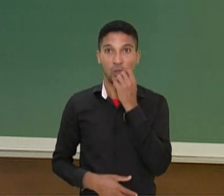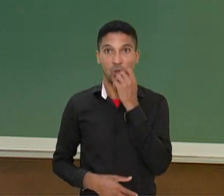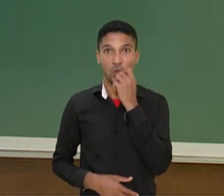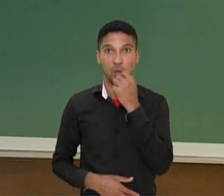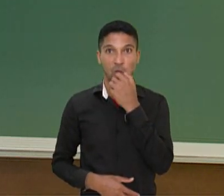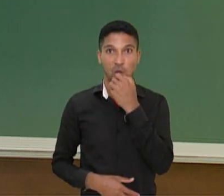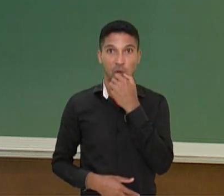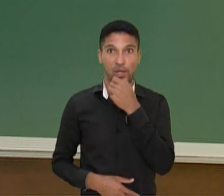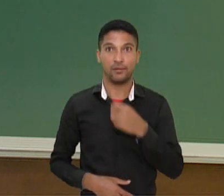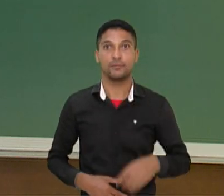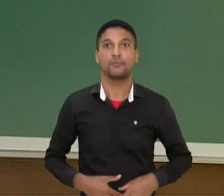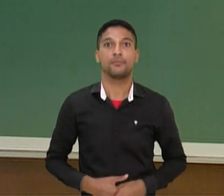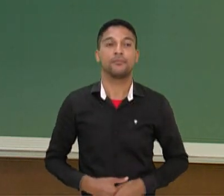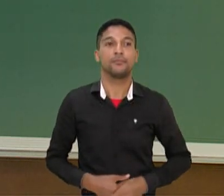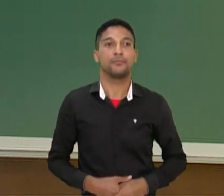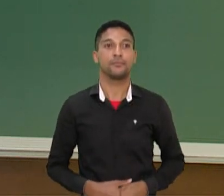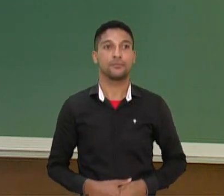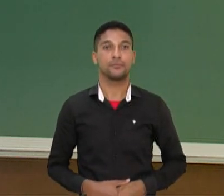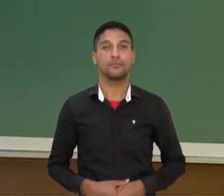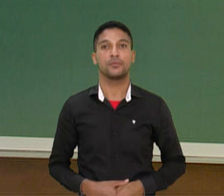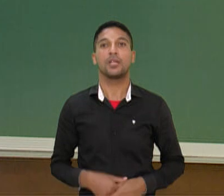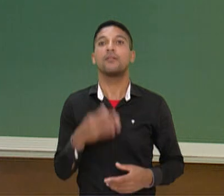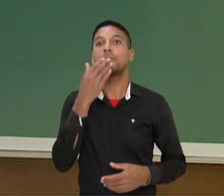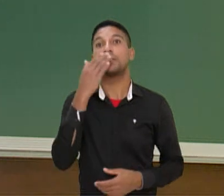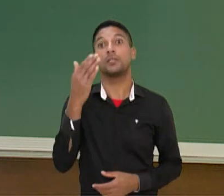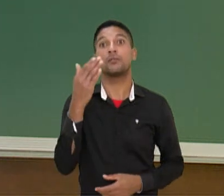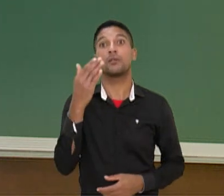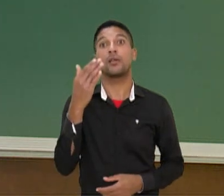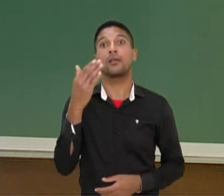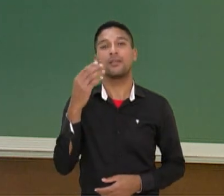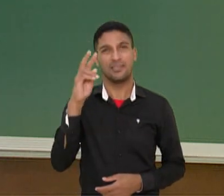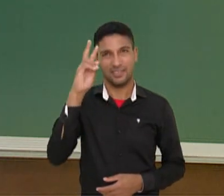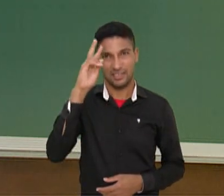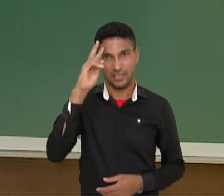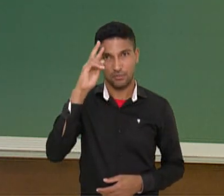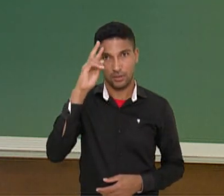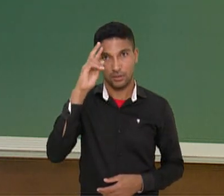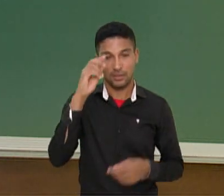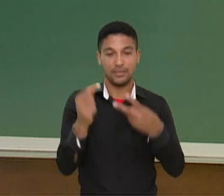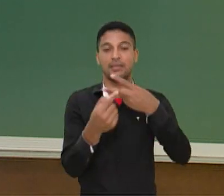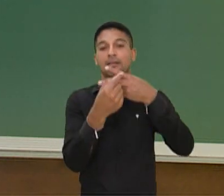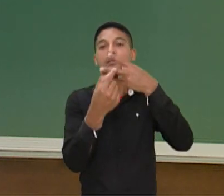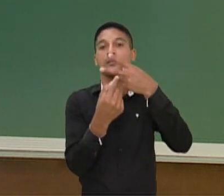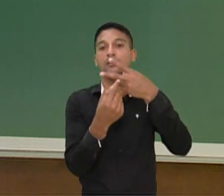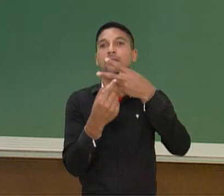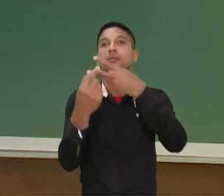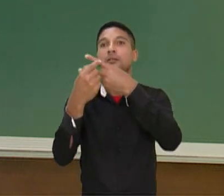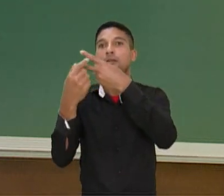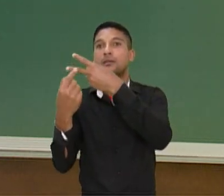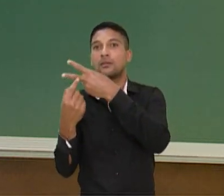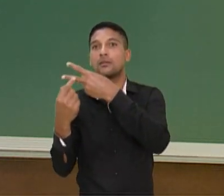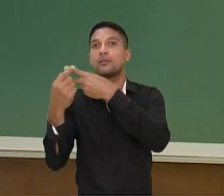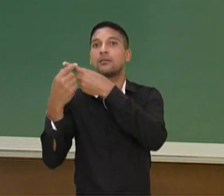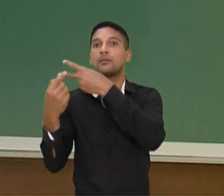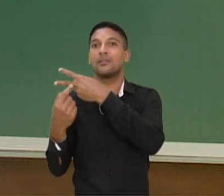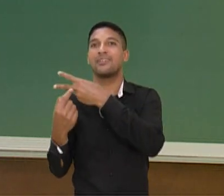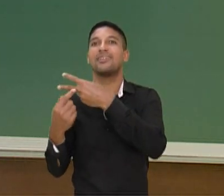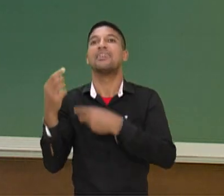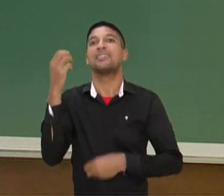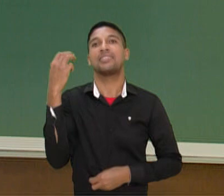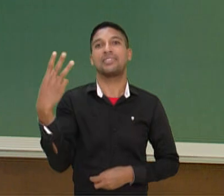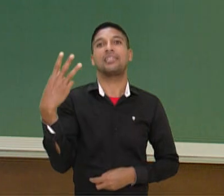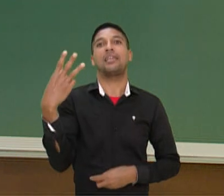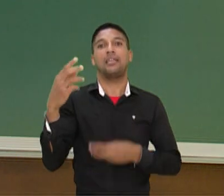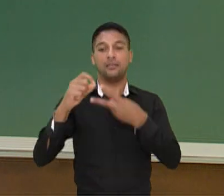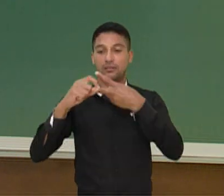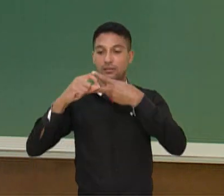3 ângulos que estavam faltando. Então, os 3 ângulos são x, x mais 20 e x mais 30.